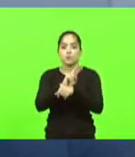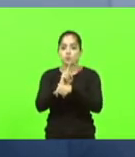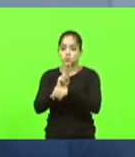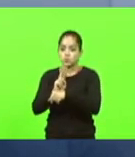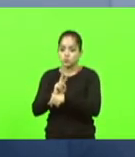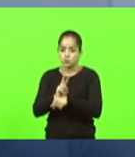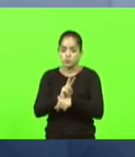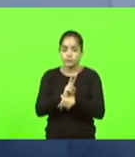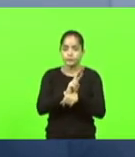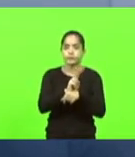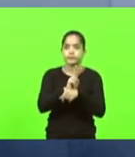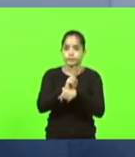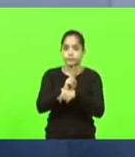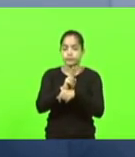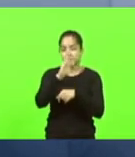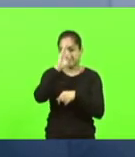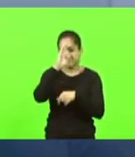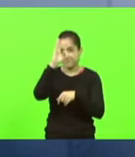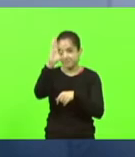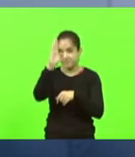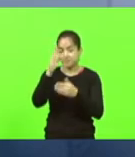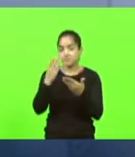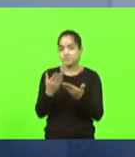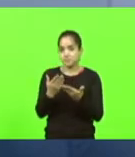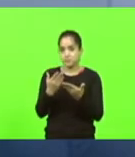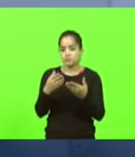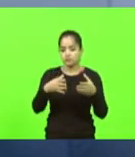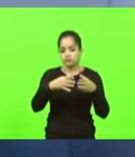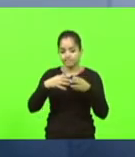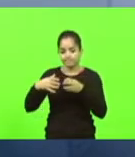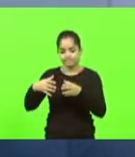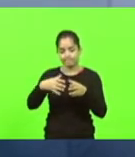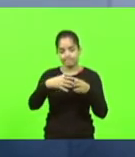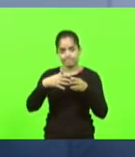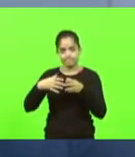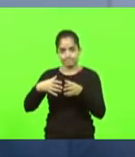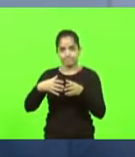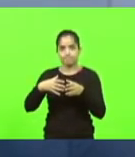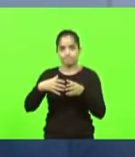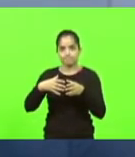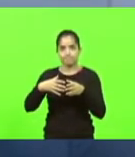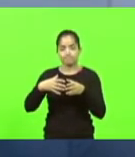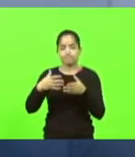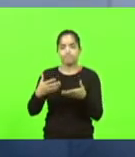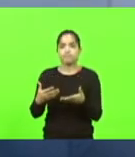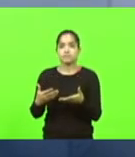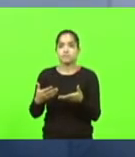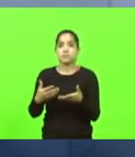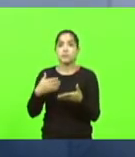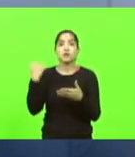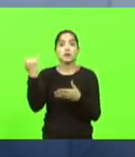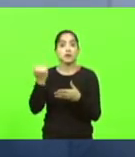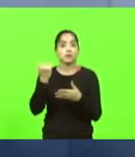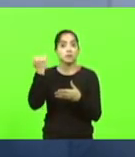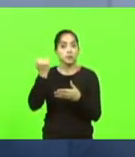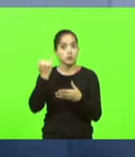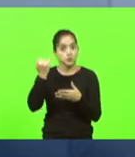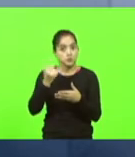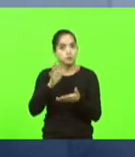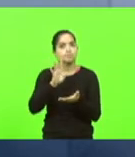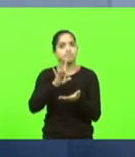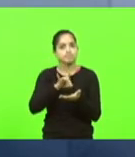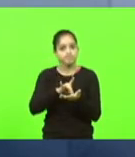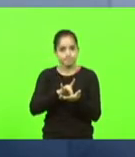também, talvez principalmente, pelas entidades de e para pessoas com deficiência, o que é importante, confere legitimidade ao